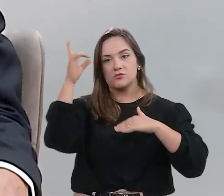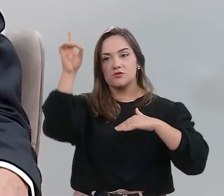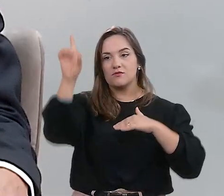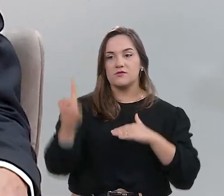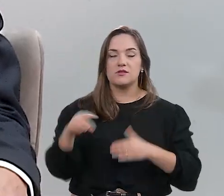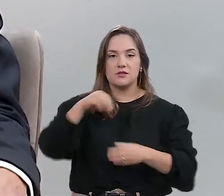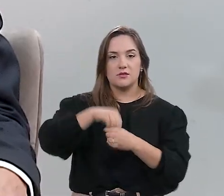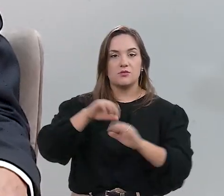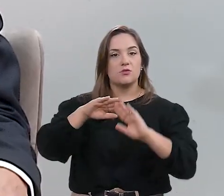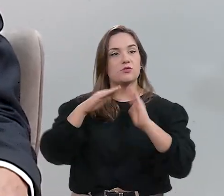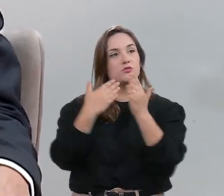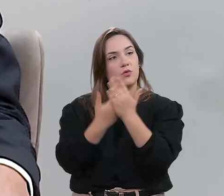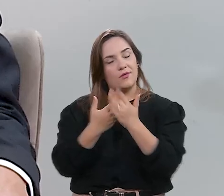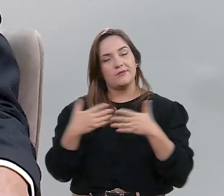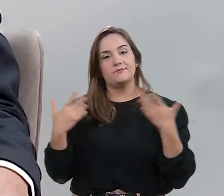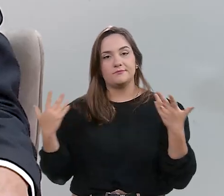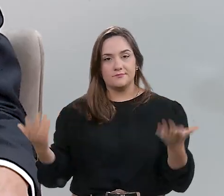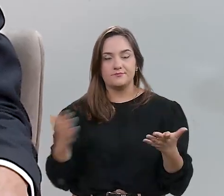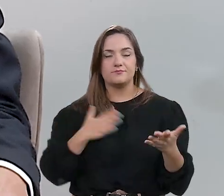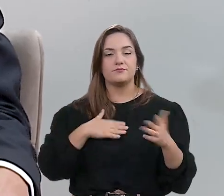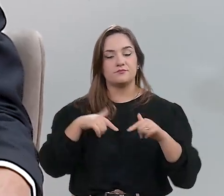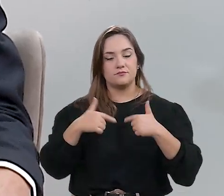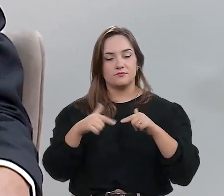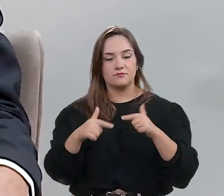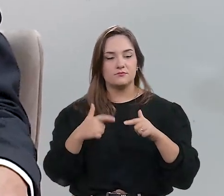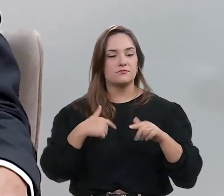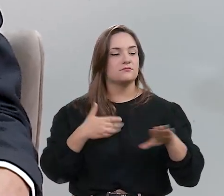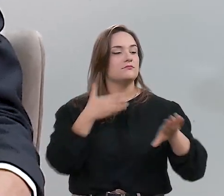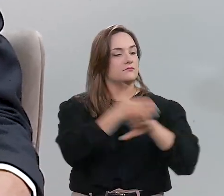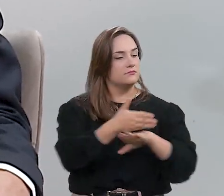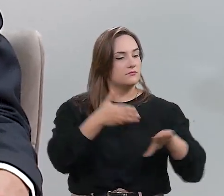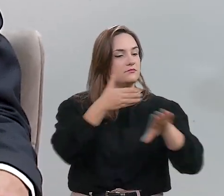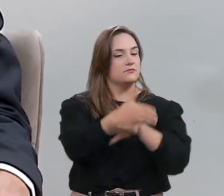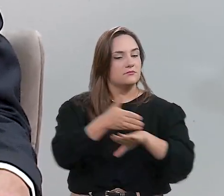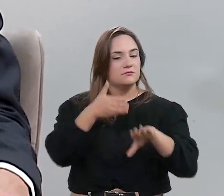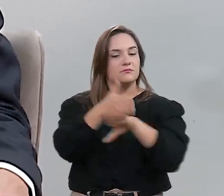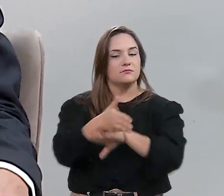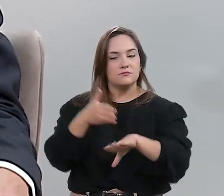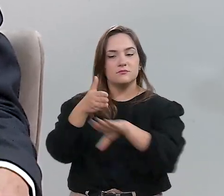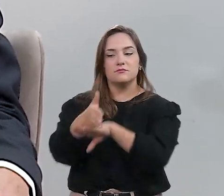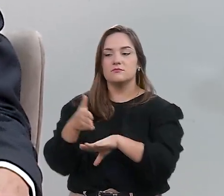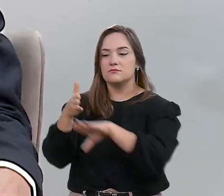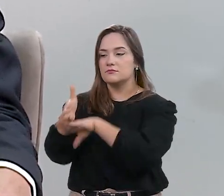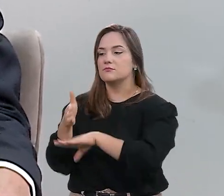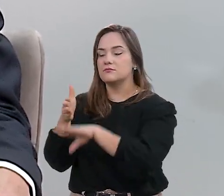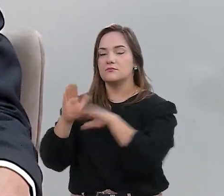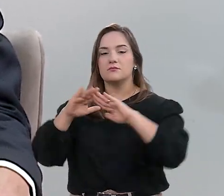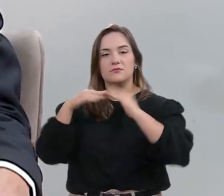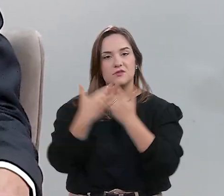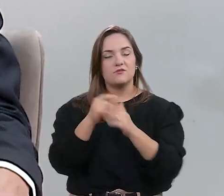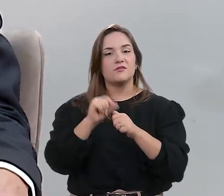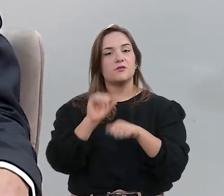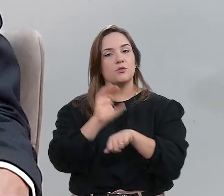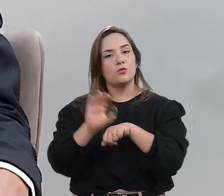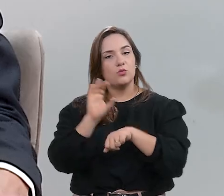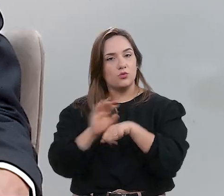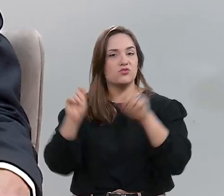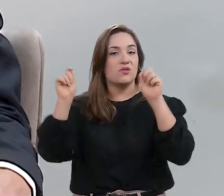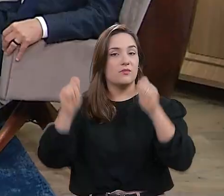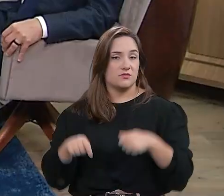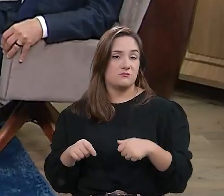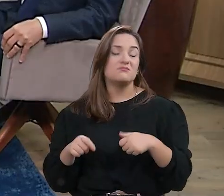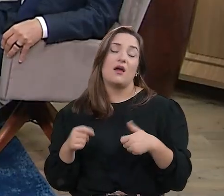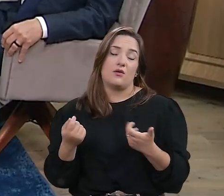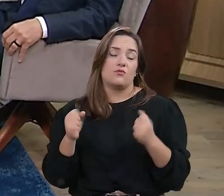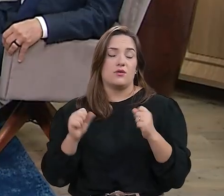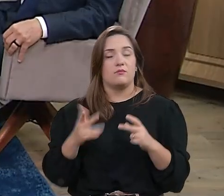com deficiência nas escolas, né? Como o meu trabalho era itinerante nas escolas, de capacitação dos professores, eu fiquei